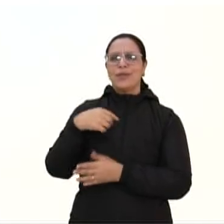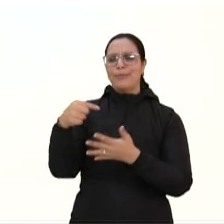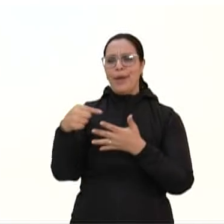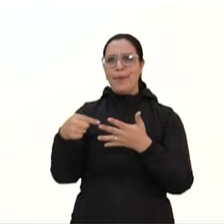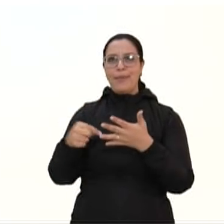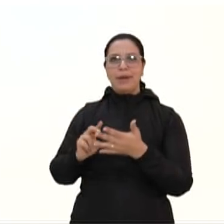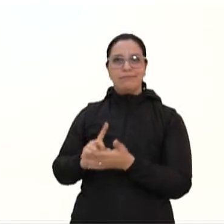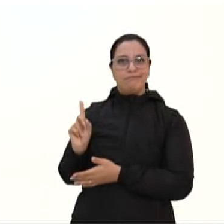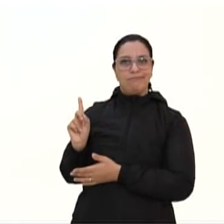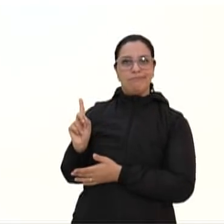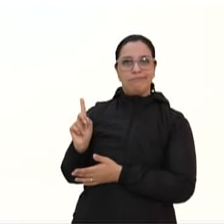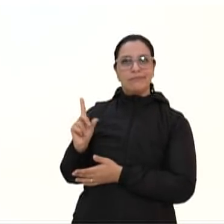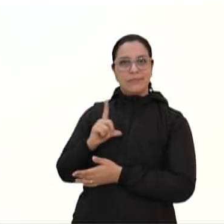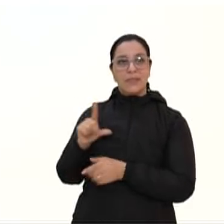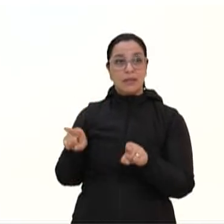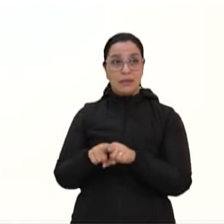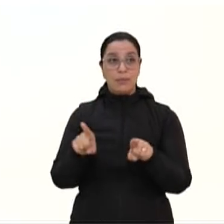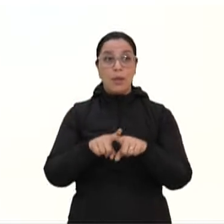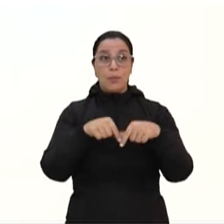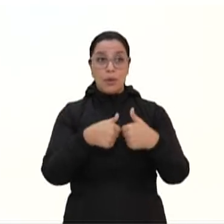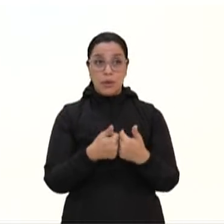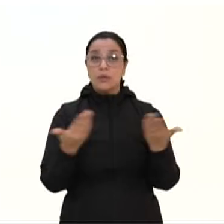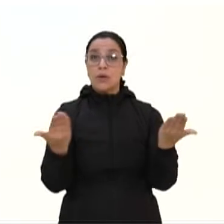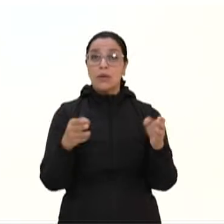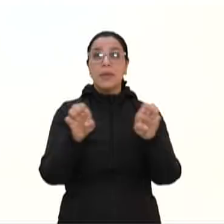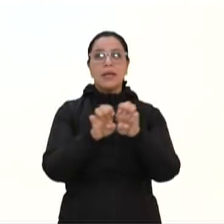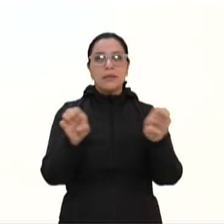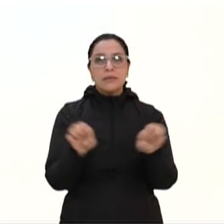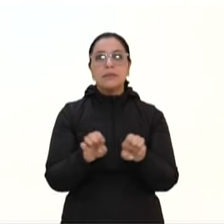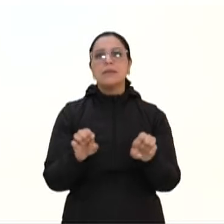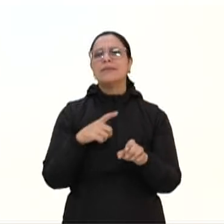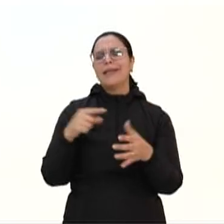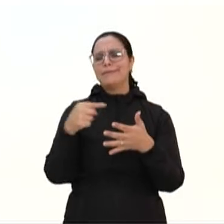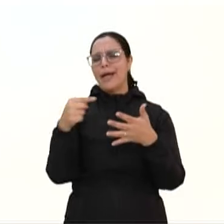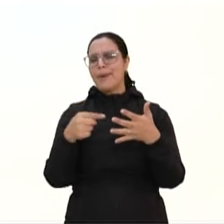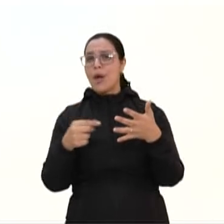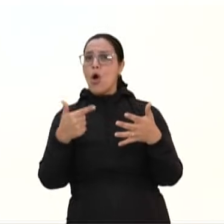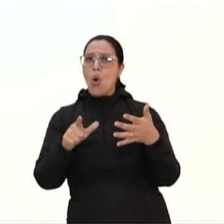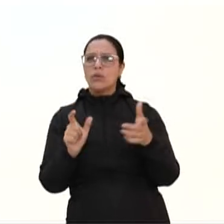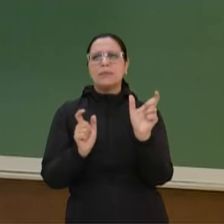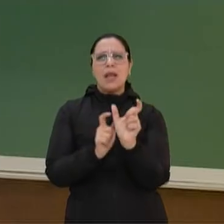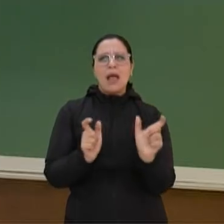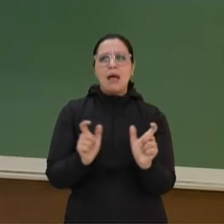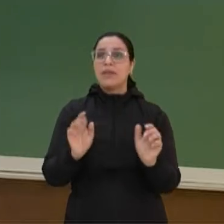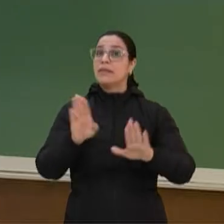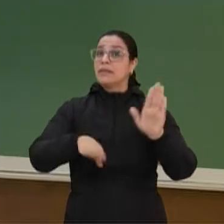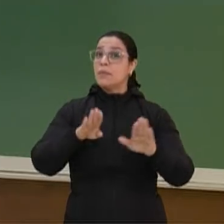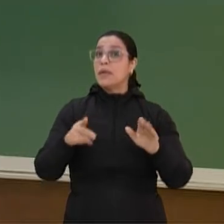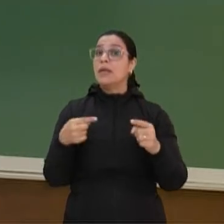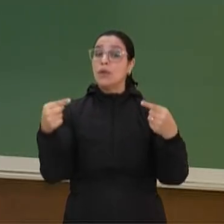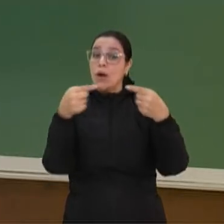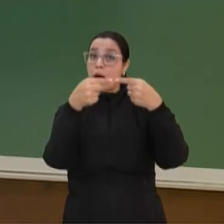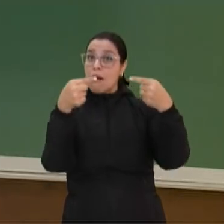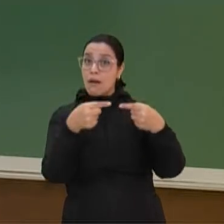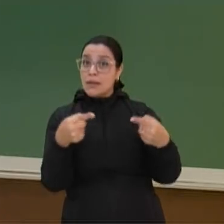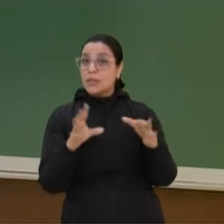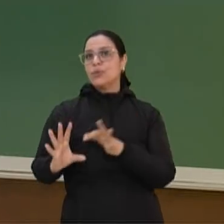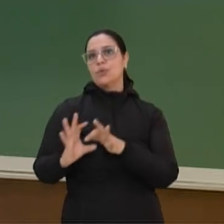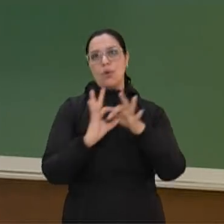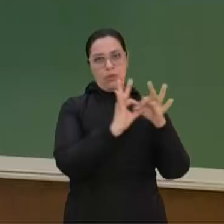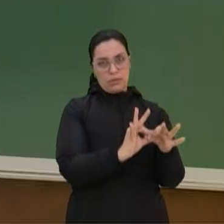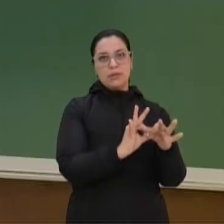conectivo, ele também faz parte das orações subordinadas